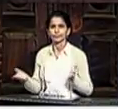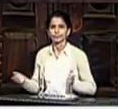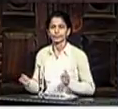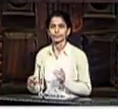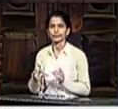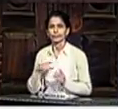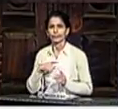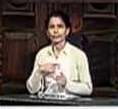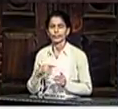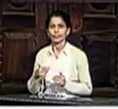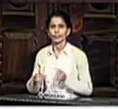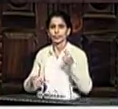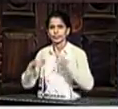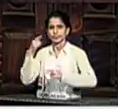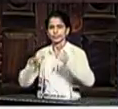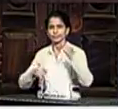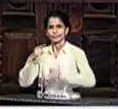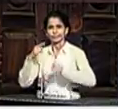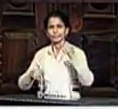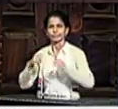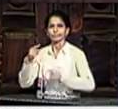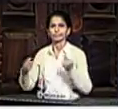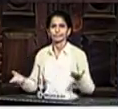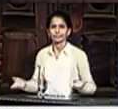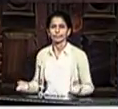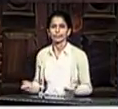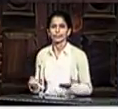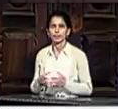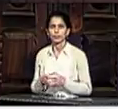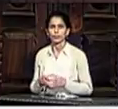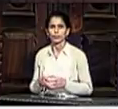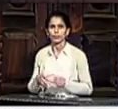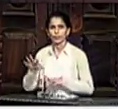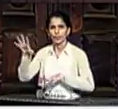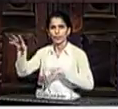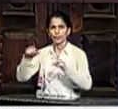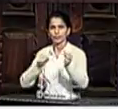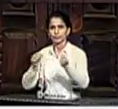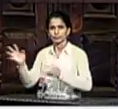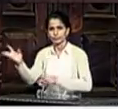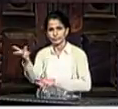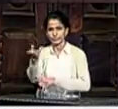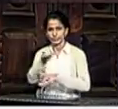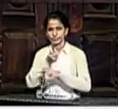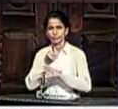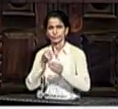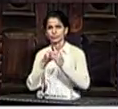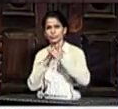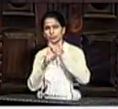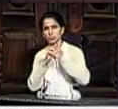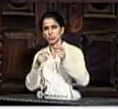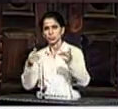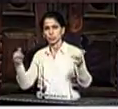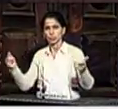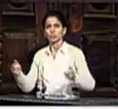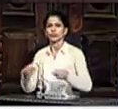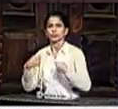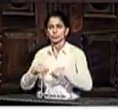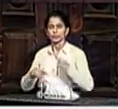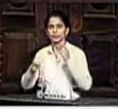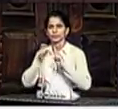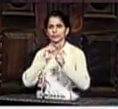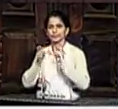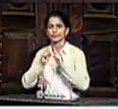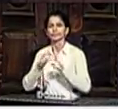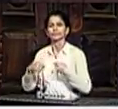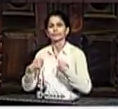corrida e de uma disputa acirrada pela atração de negócios e investimentos. Acho que temos que discutir sim, acho